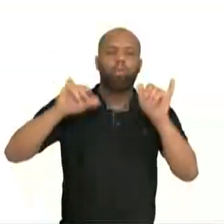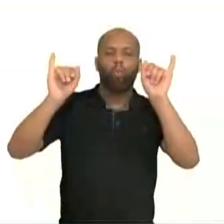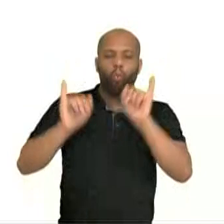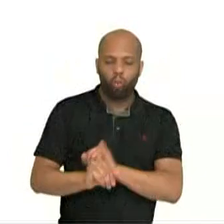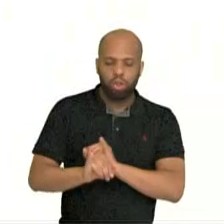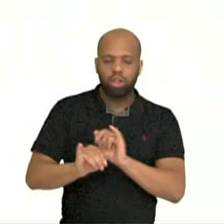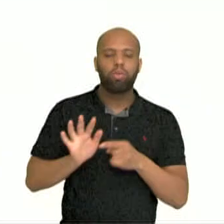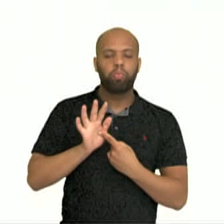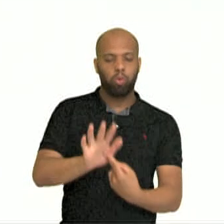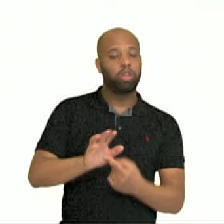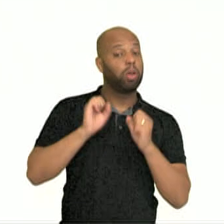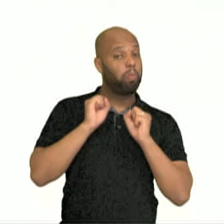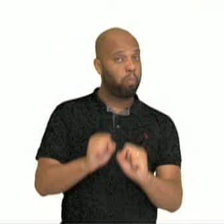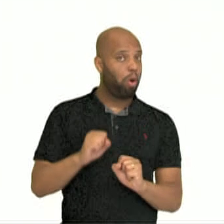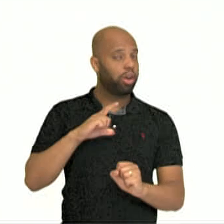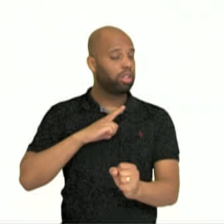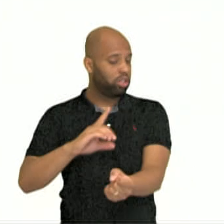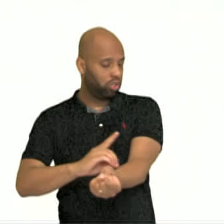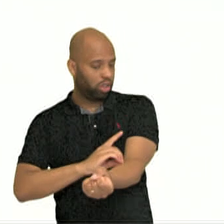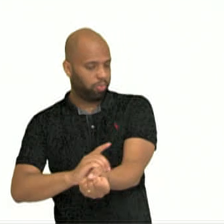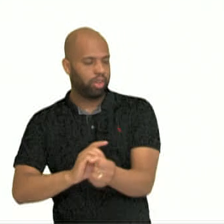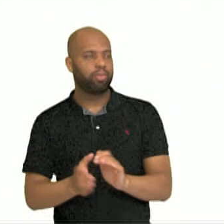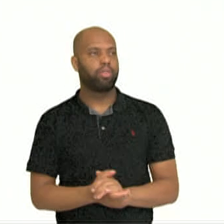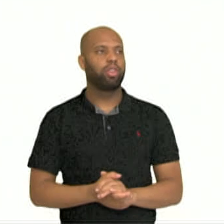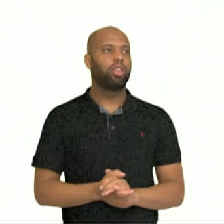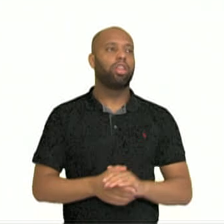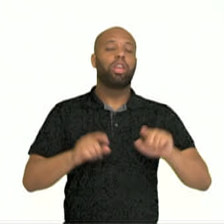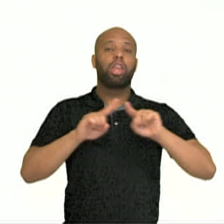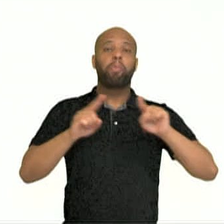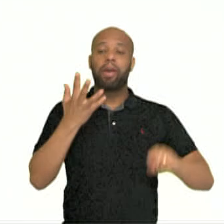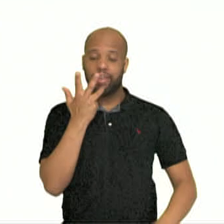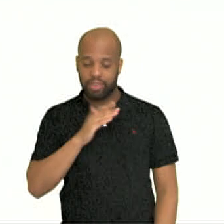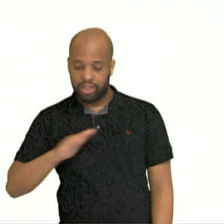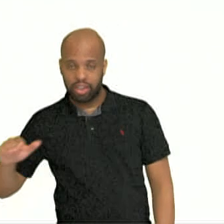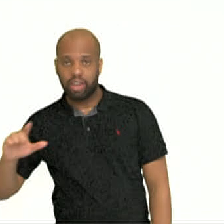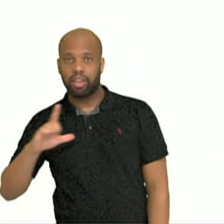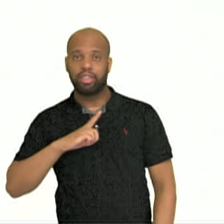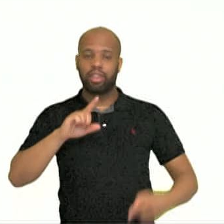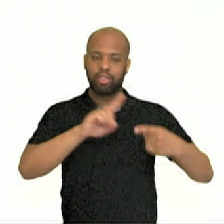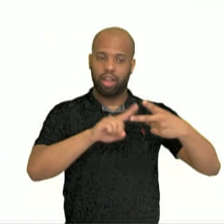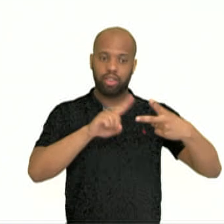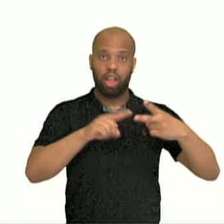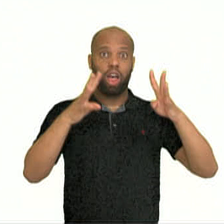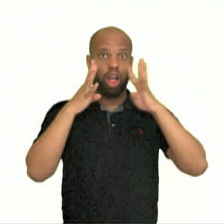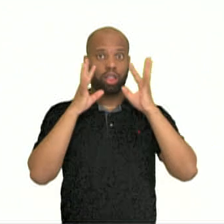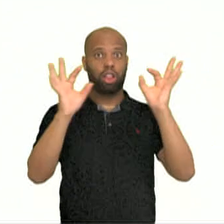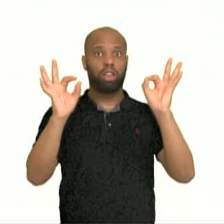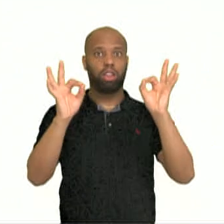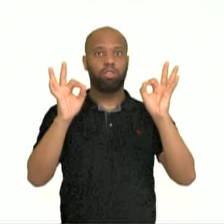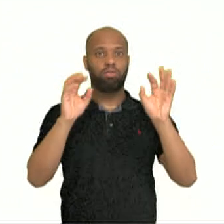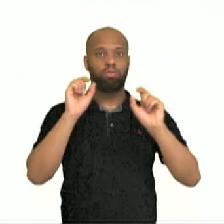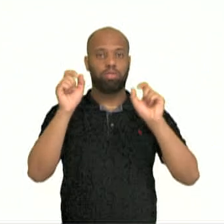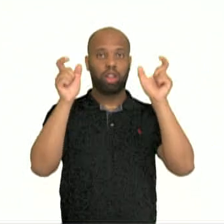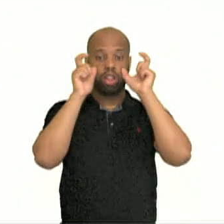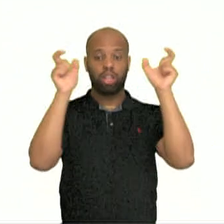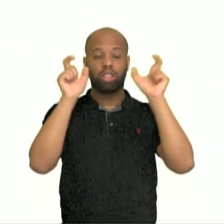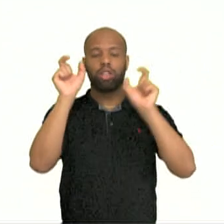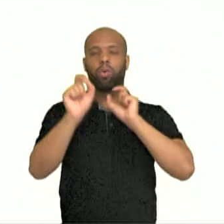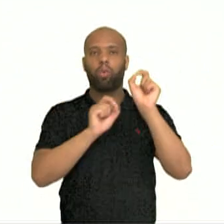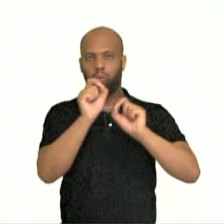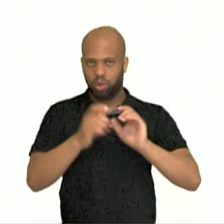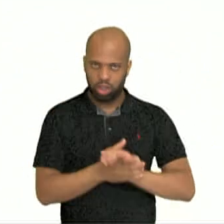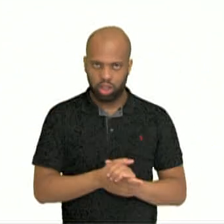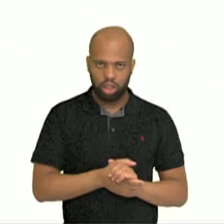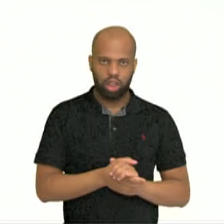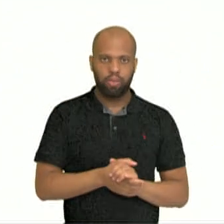indicar a presença do diabetes. Quanto às crianças, 2 grandes alertas é a volta de urinar na cama e ingerir